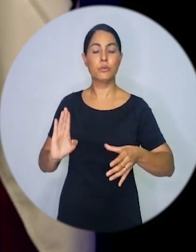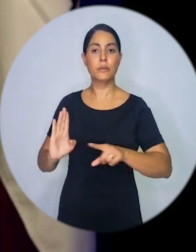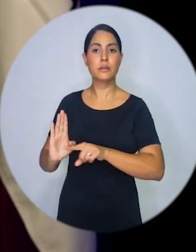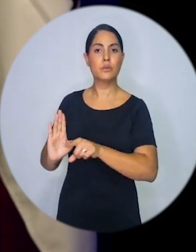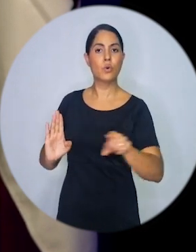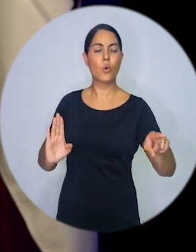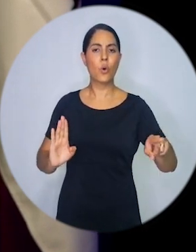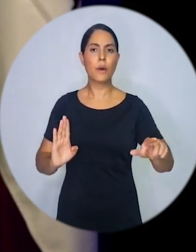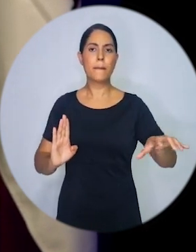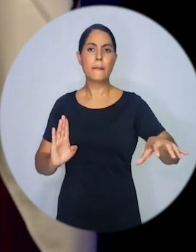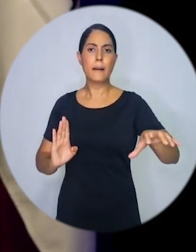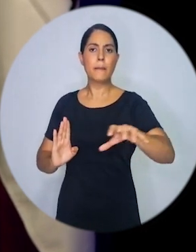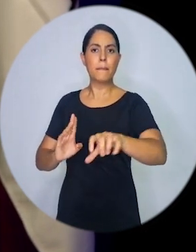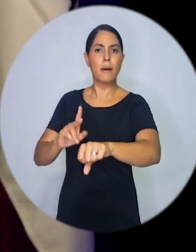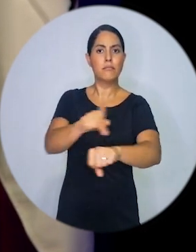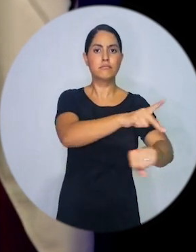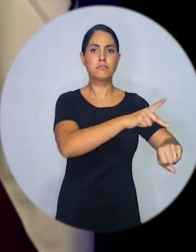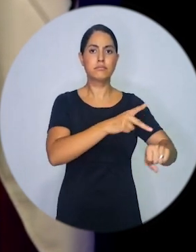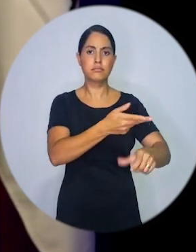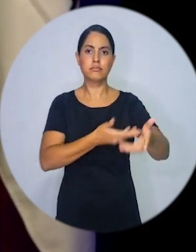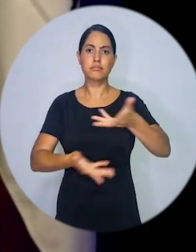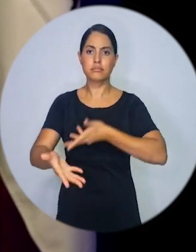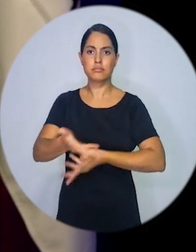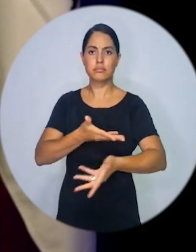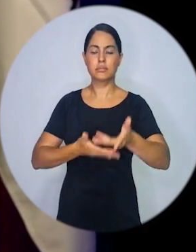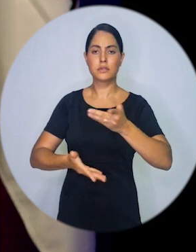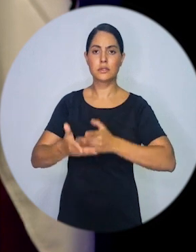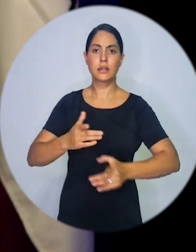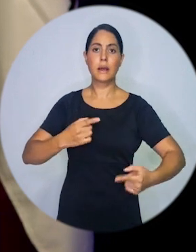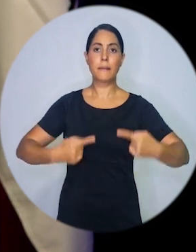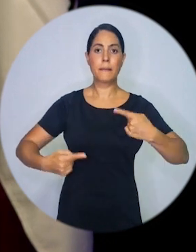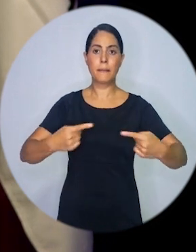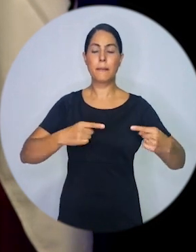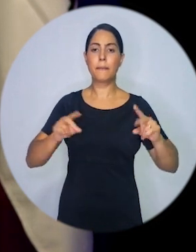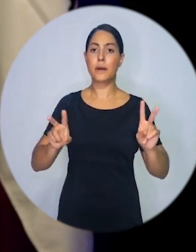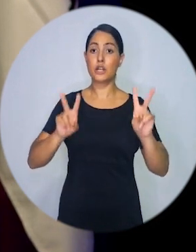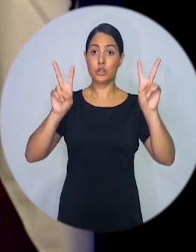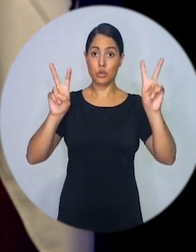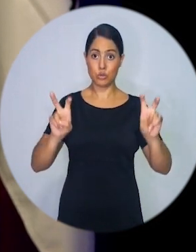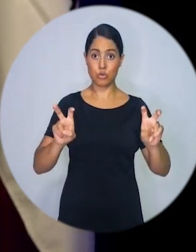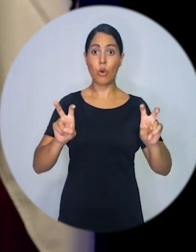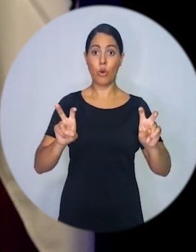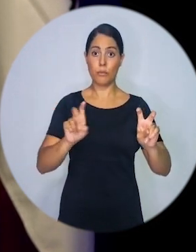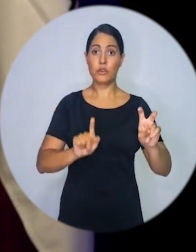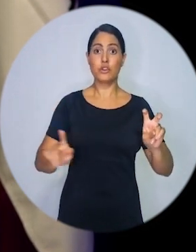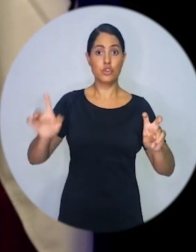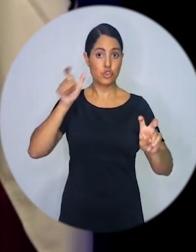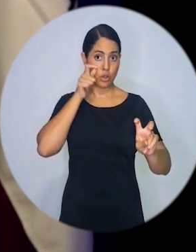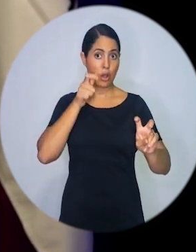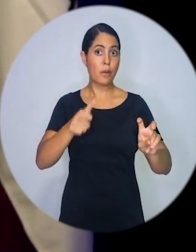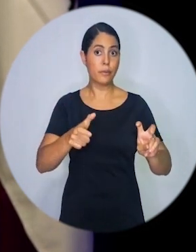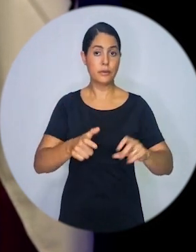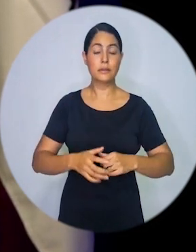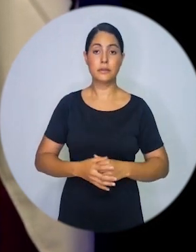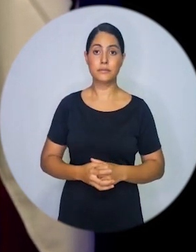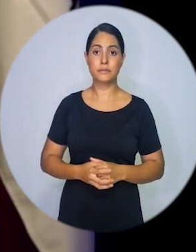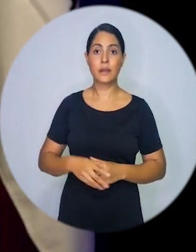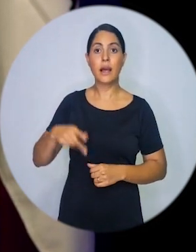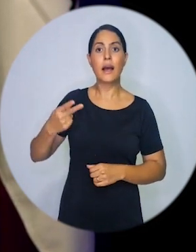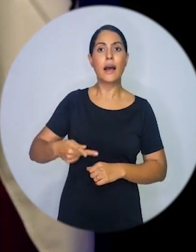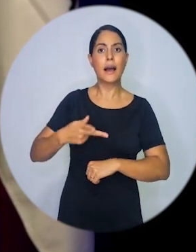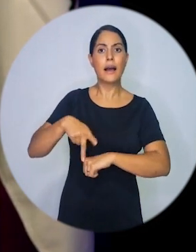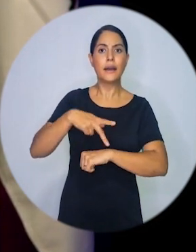continentes para discutir temas de interesse geral. A advocacia mundial tem demandas